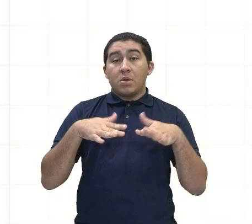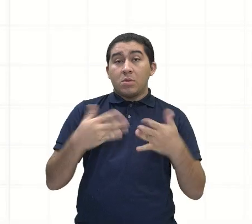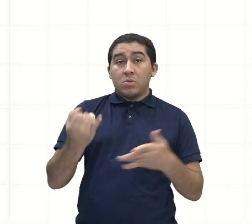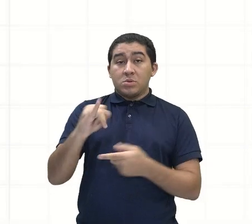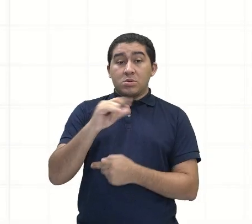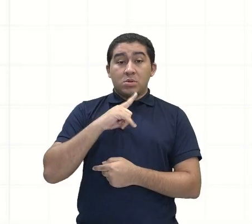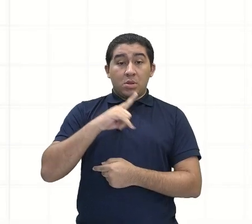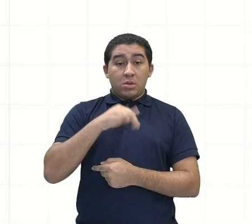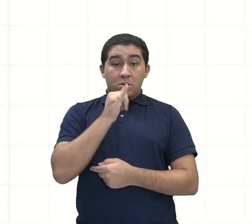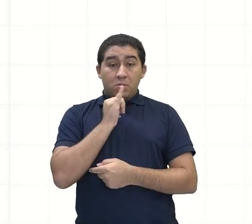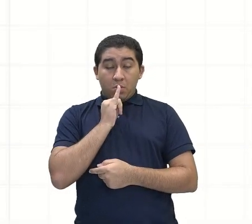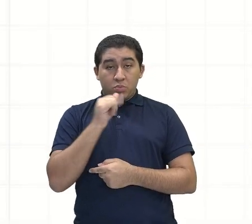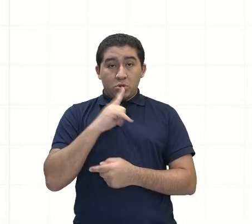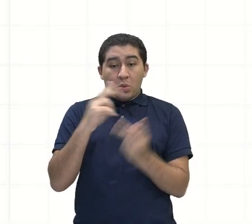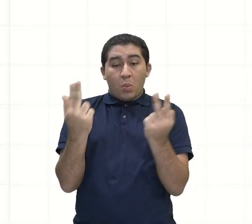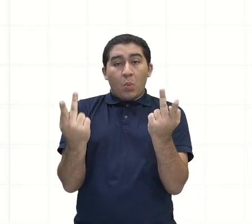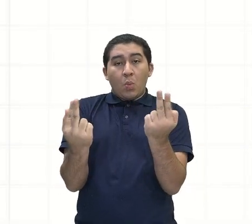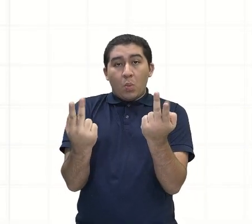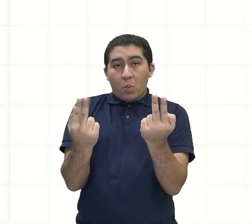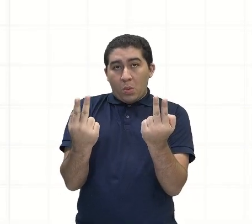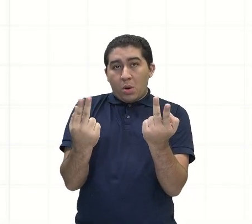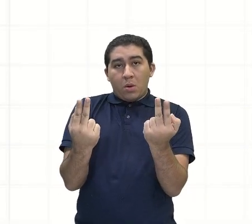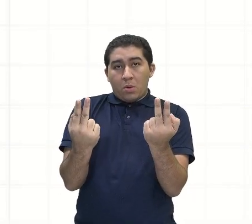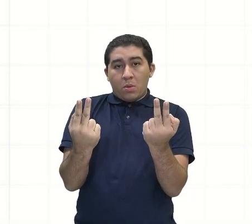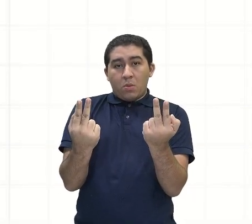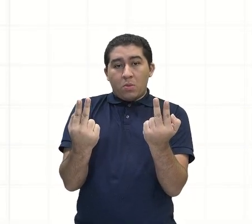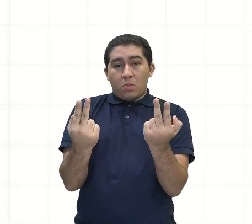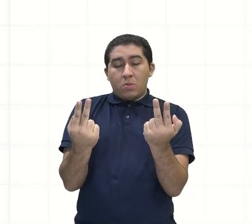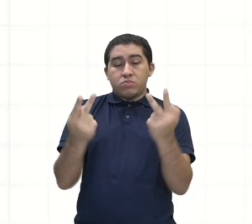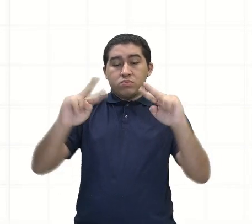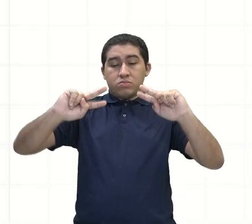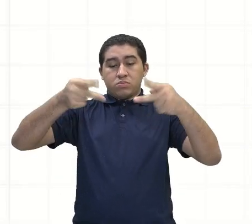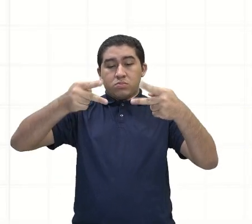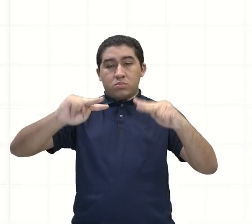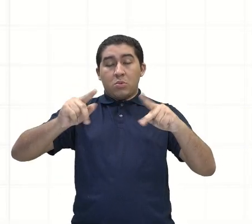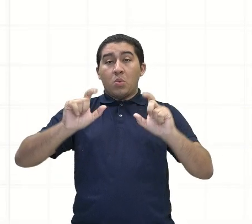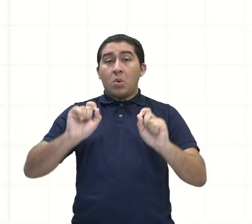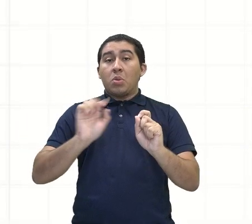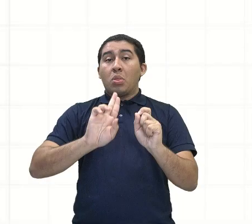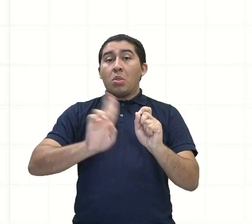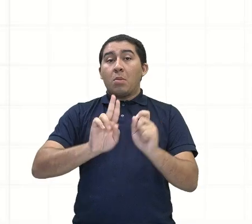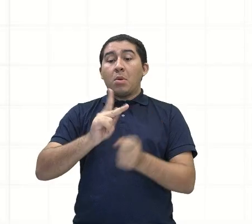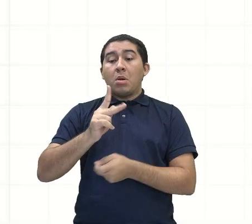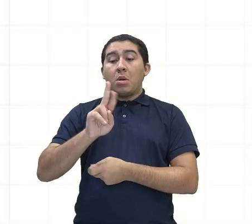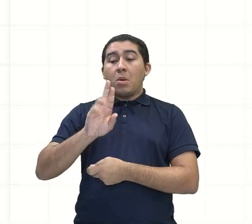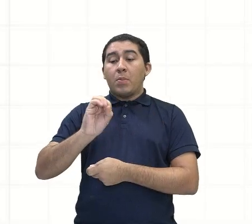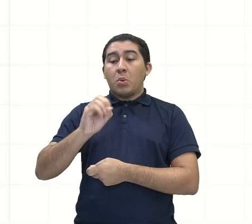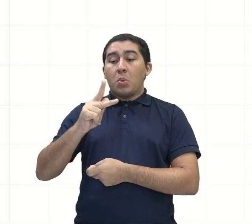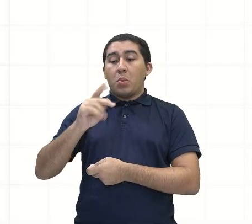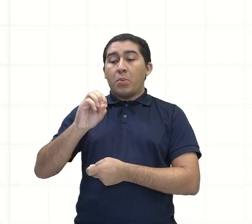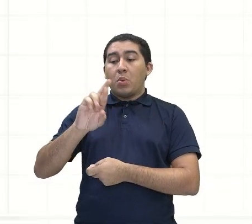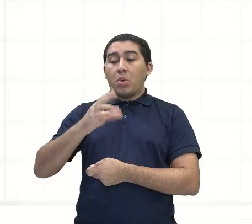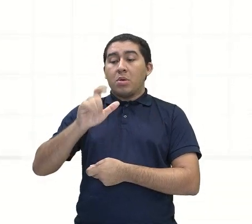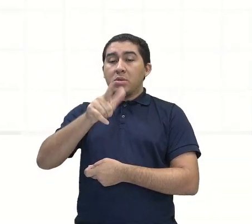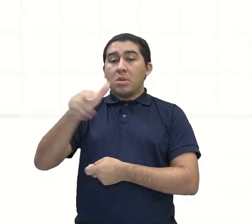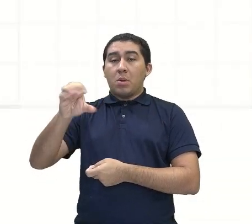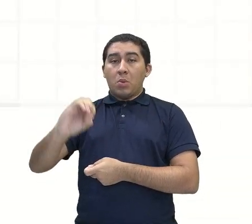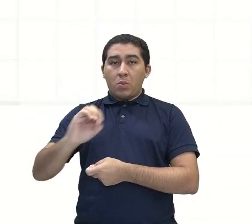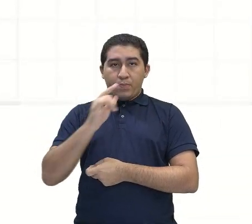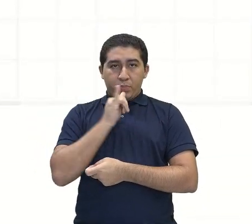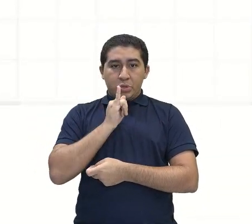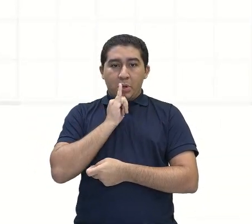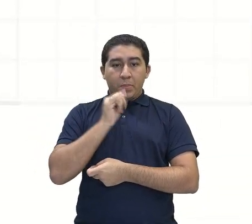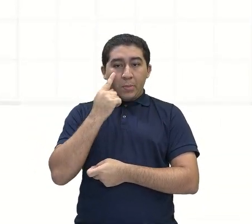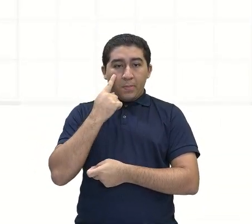tenho uma igualdade entre duas razões, eu chamo de proporção. Olha só esse exemplo